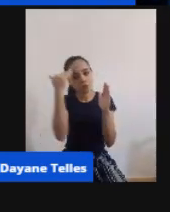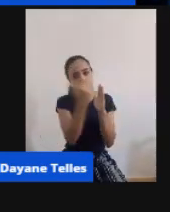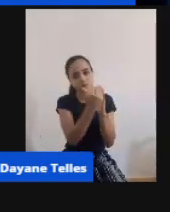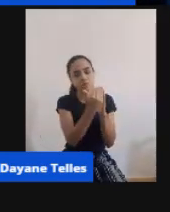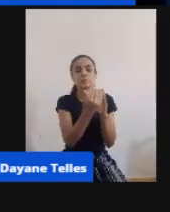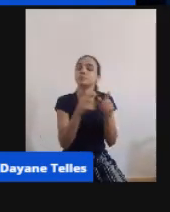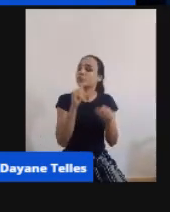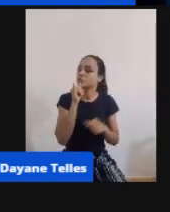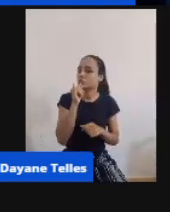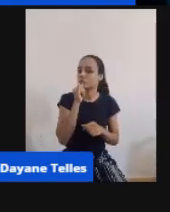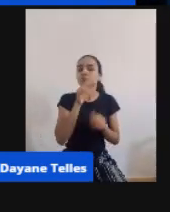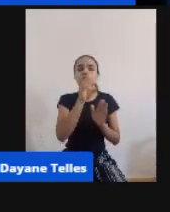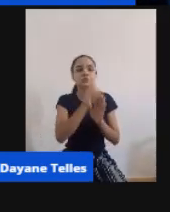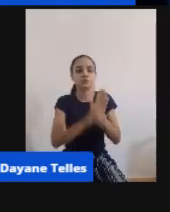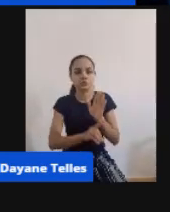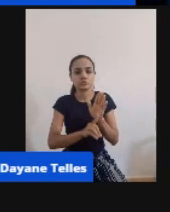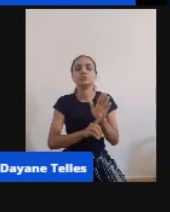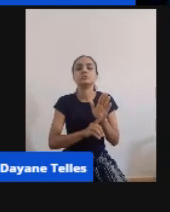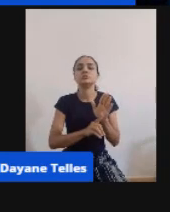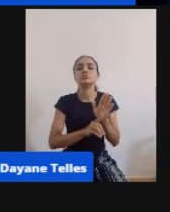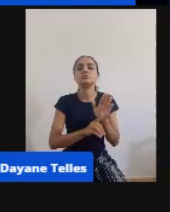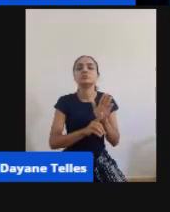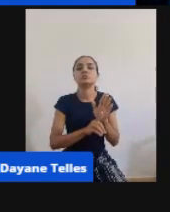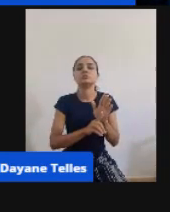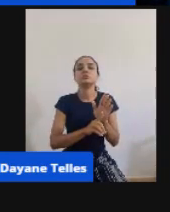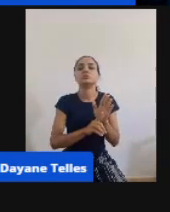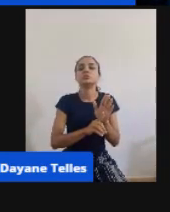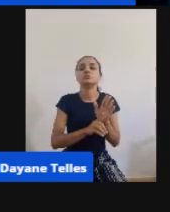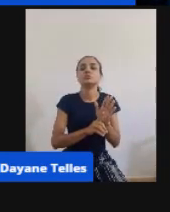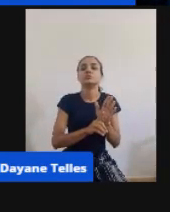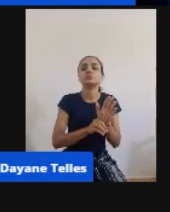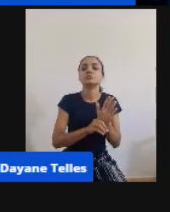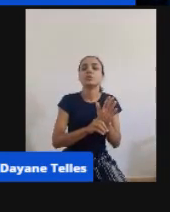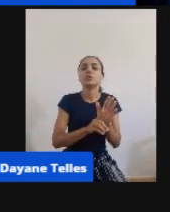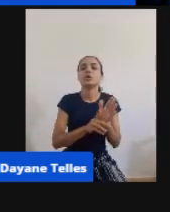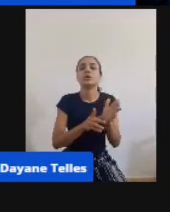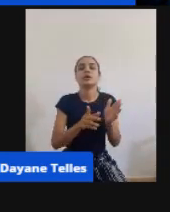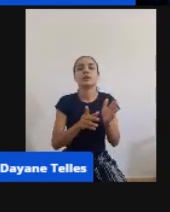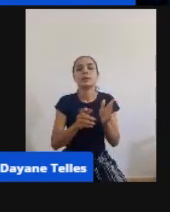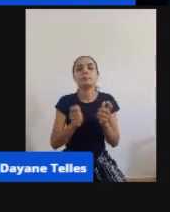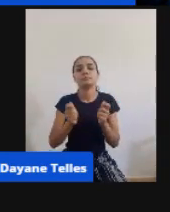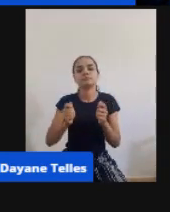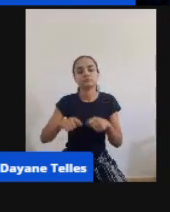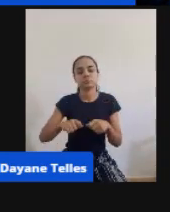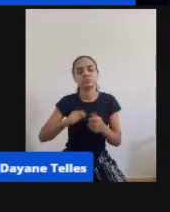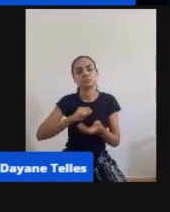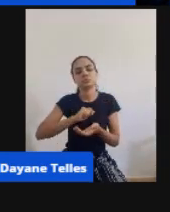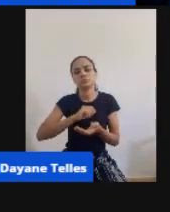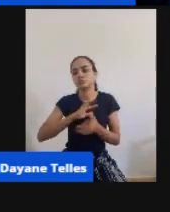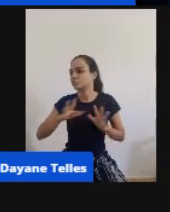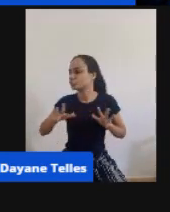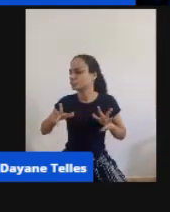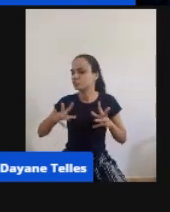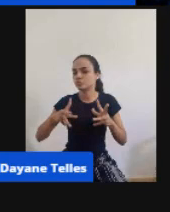de todos que convivem no âmbito escolar. Próximo slide, por favor.